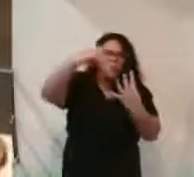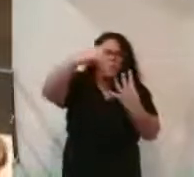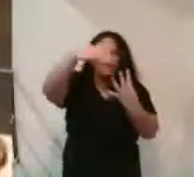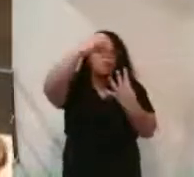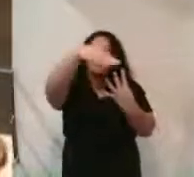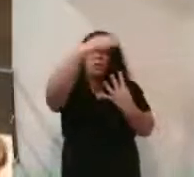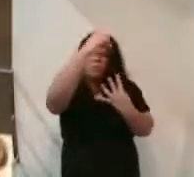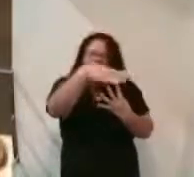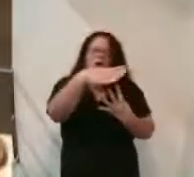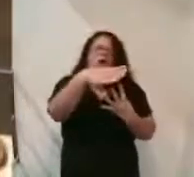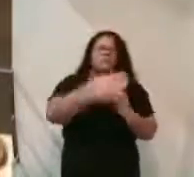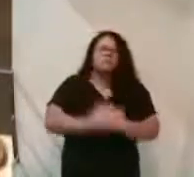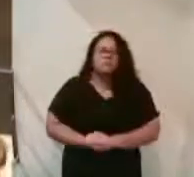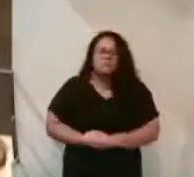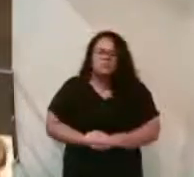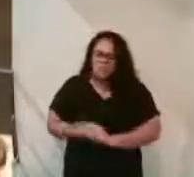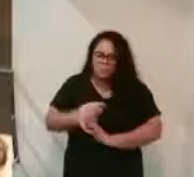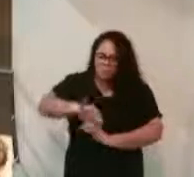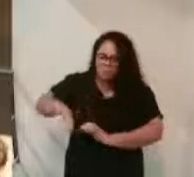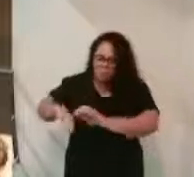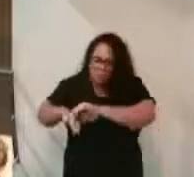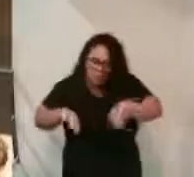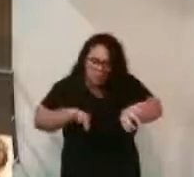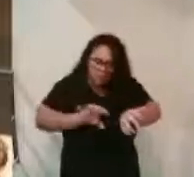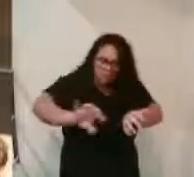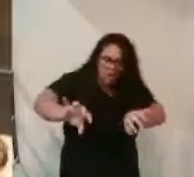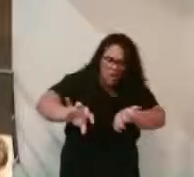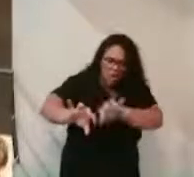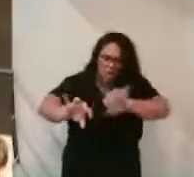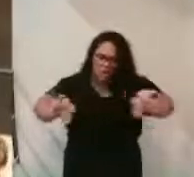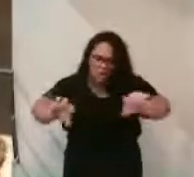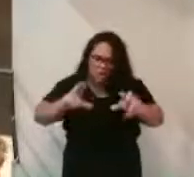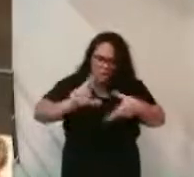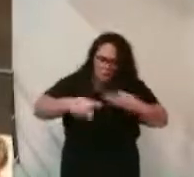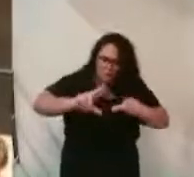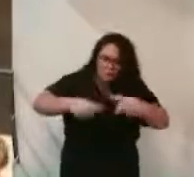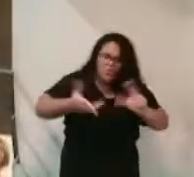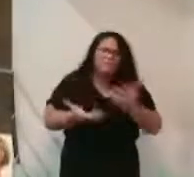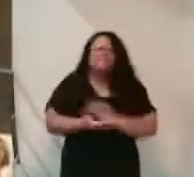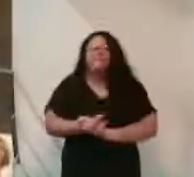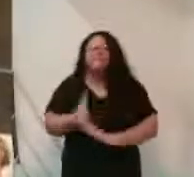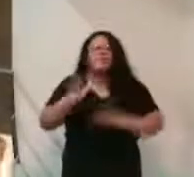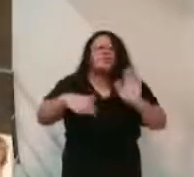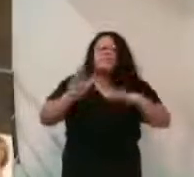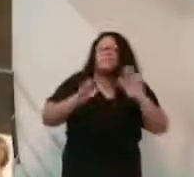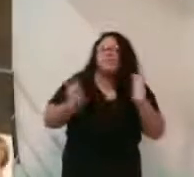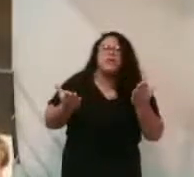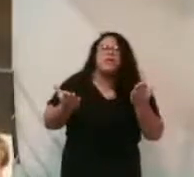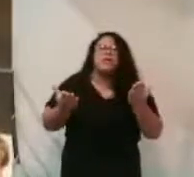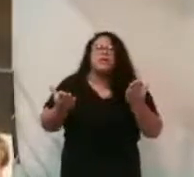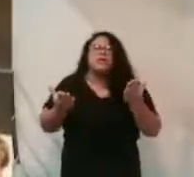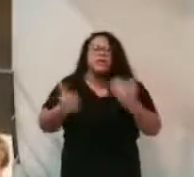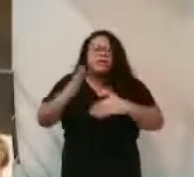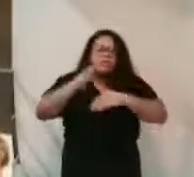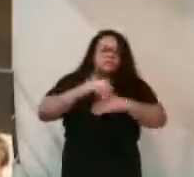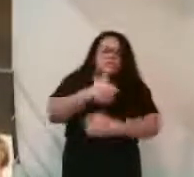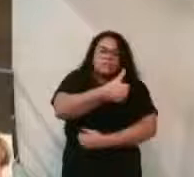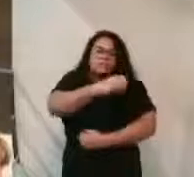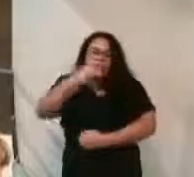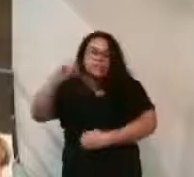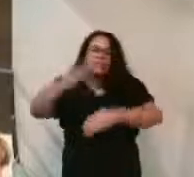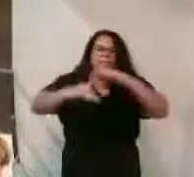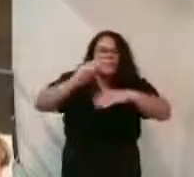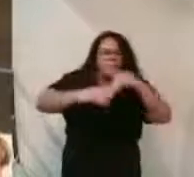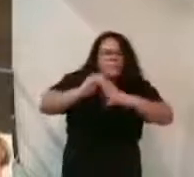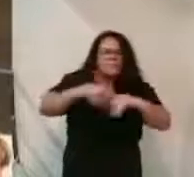o lixo, né? E ele mantém ali talvez 100 pessoas em 2 turnos, né? Só para separar o lixo de uma coisa para outra,